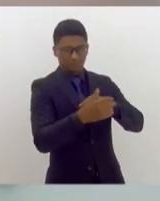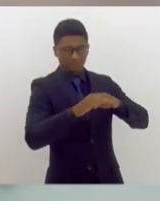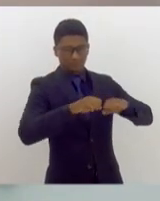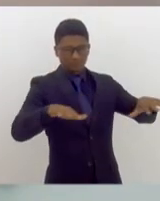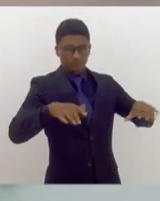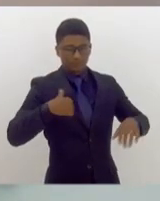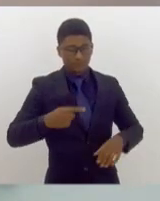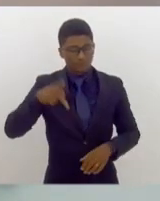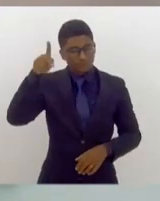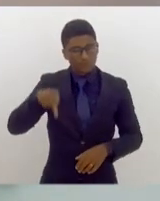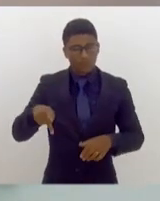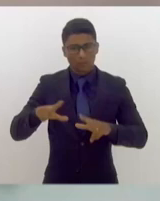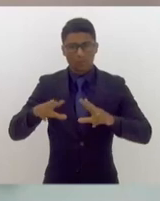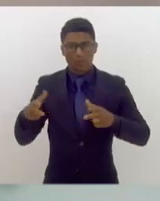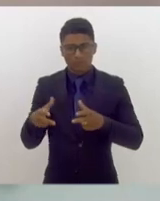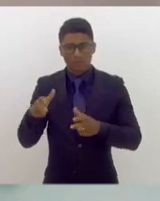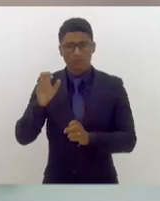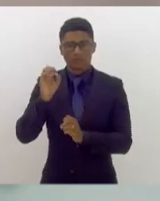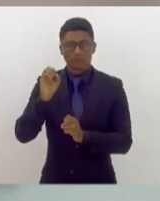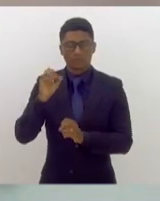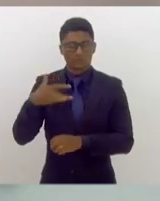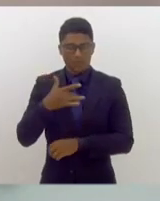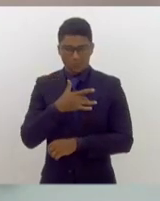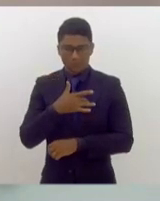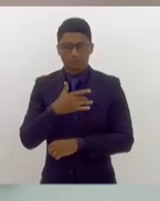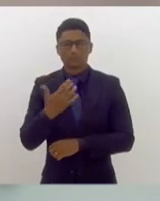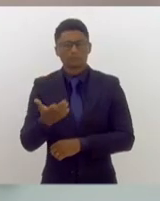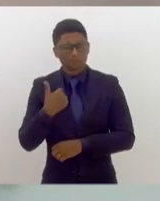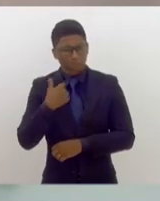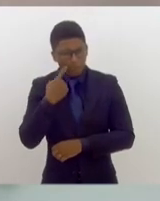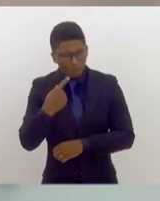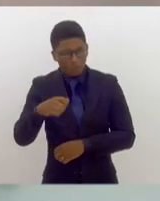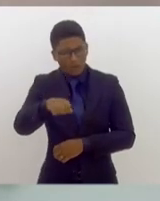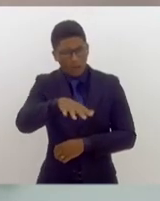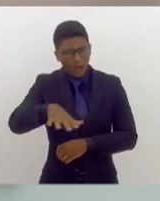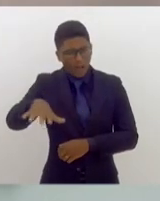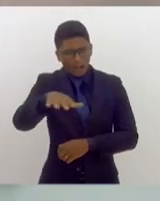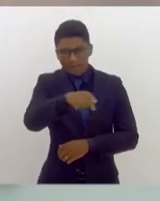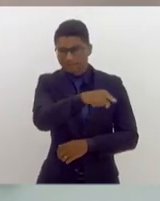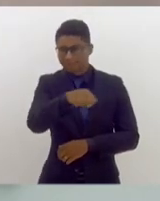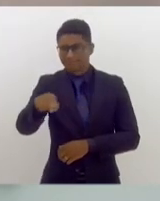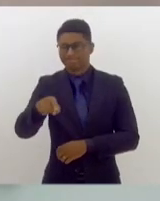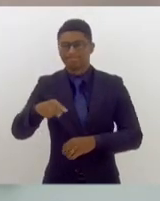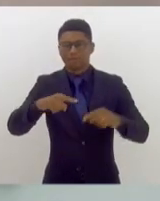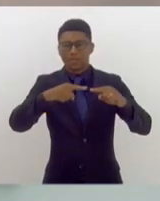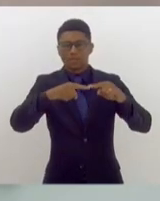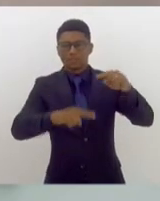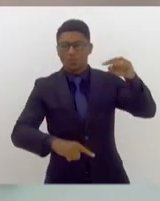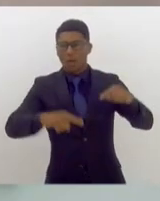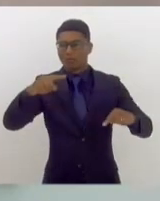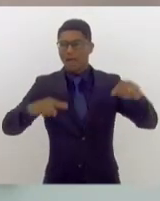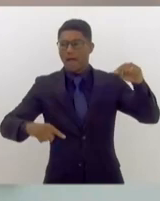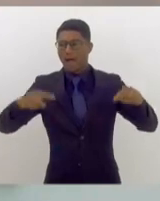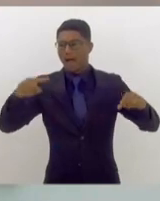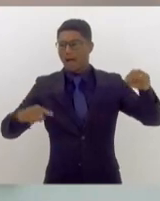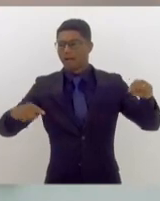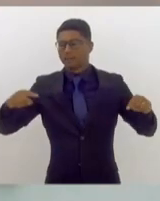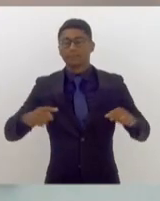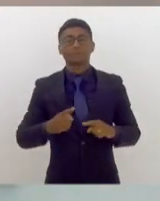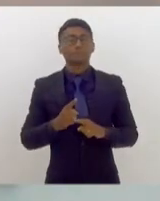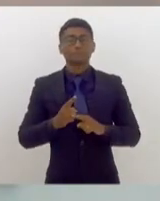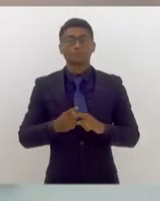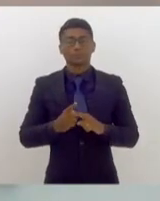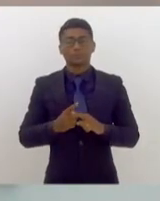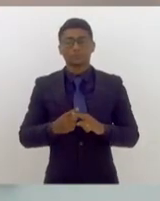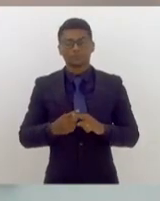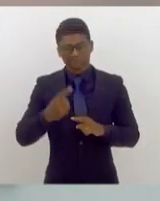área em que ficou demonstrada a desigualdade social, foi na educação. Porque em 3-4 dias depois